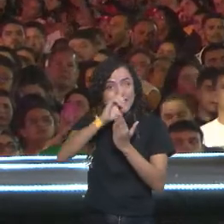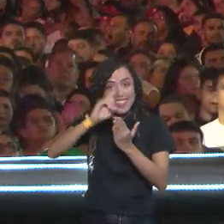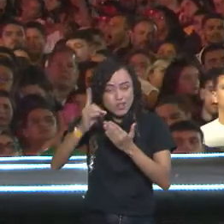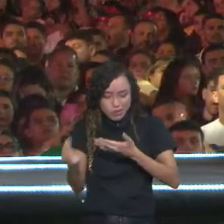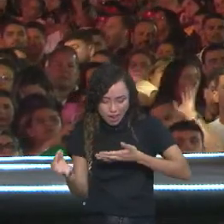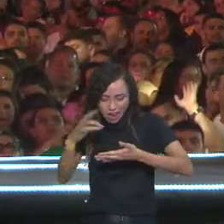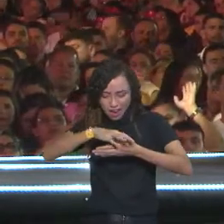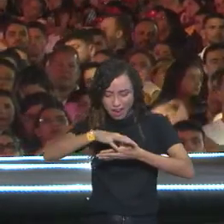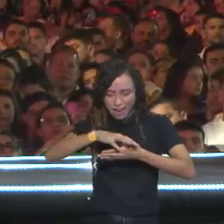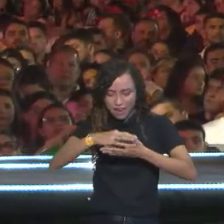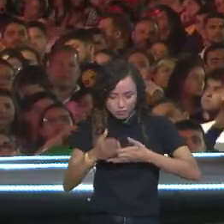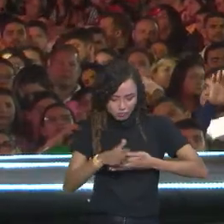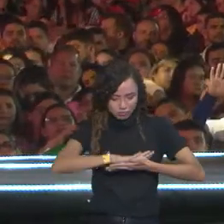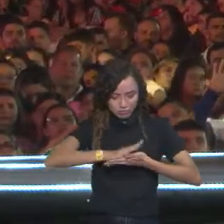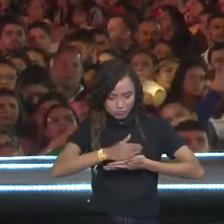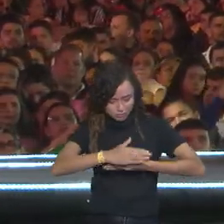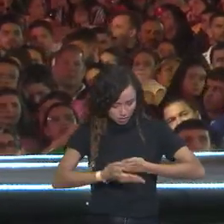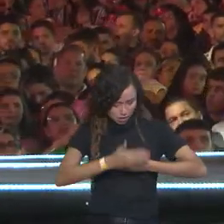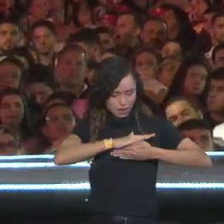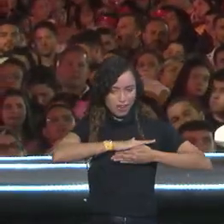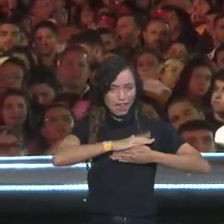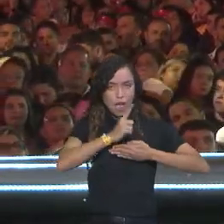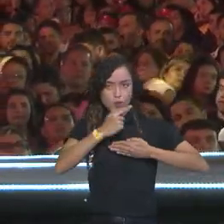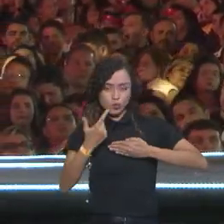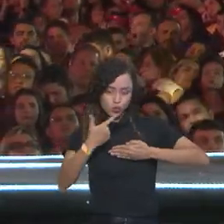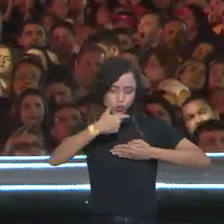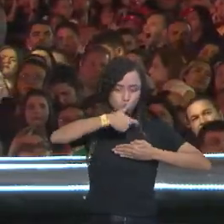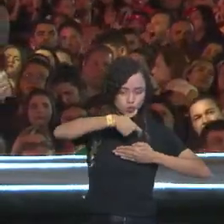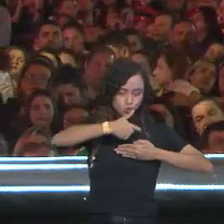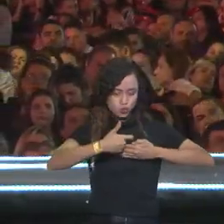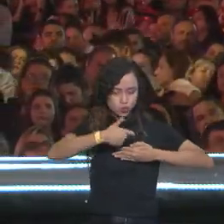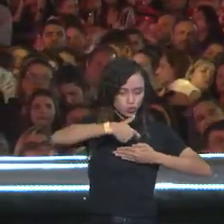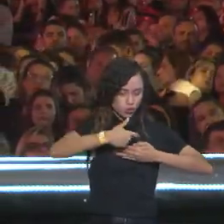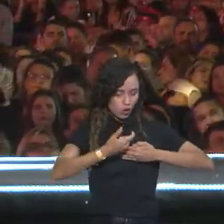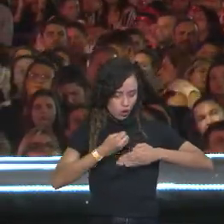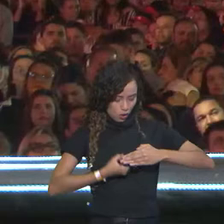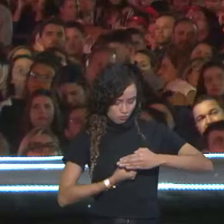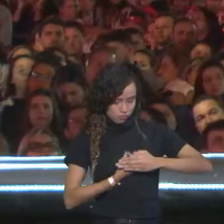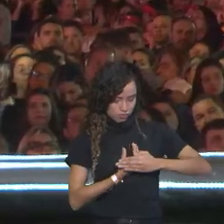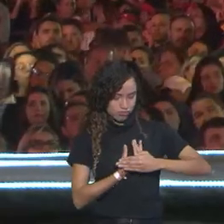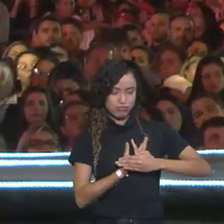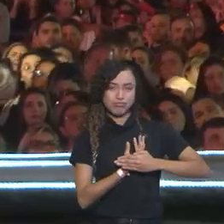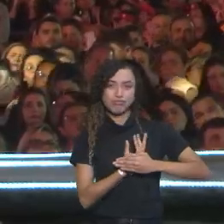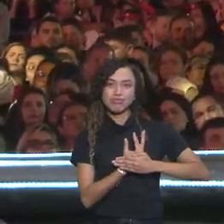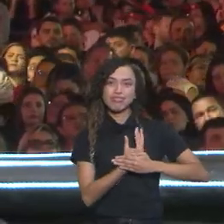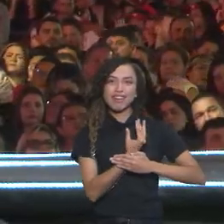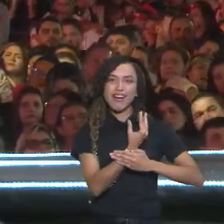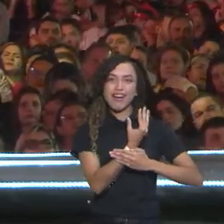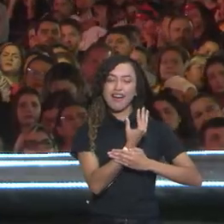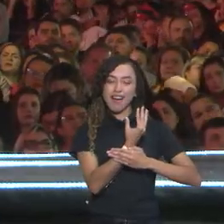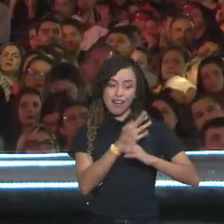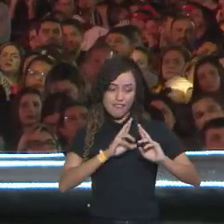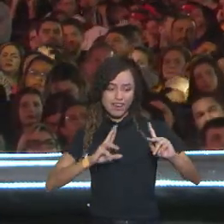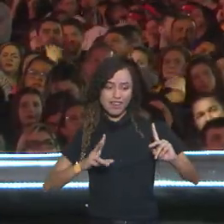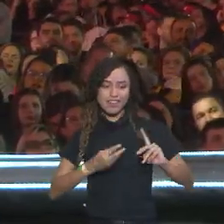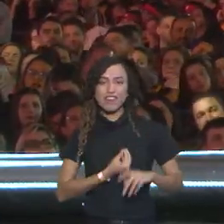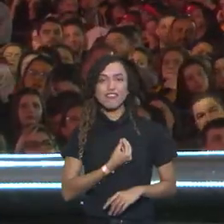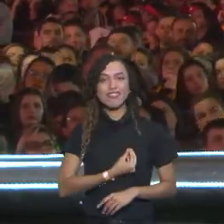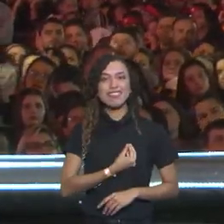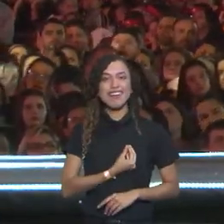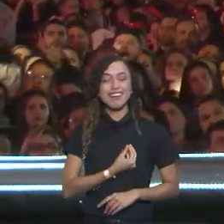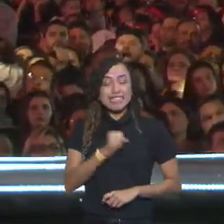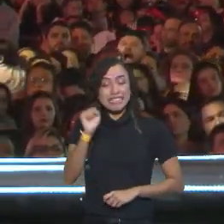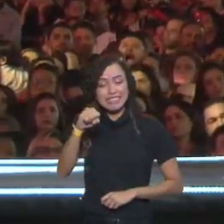com você nessa noite a pessoas que vão voltar para casa de uma maneira diferente com uma nova expectativa de